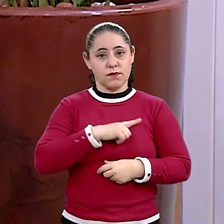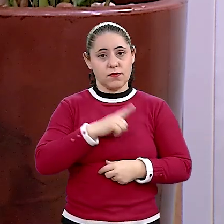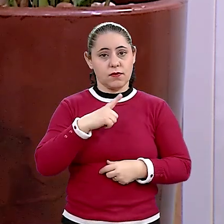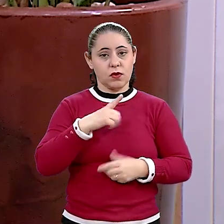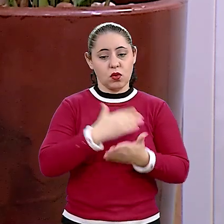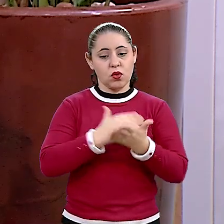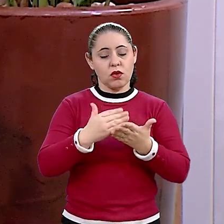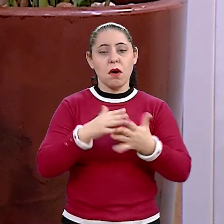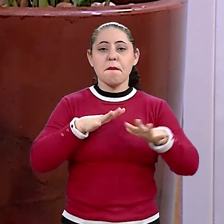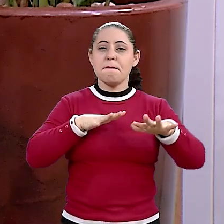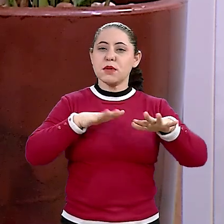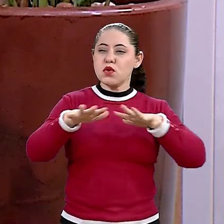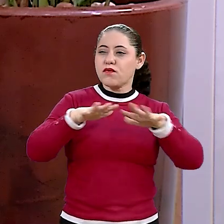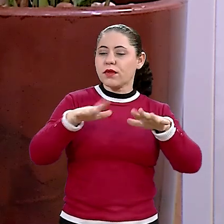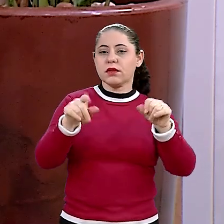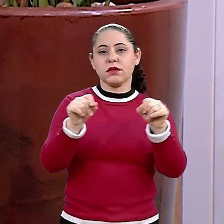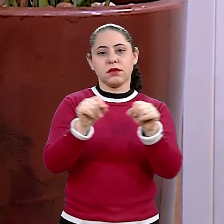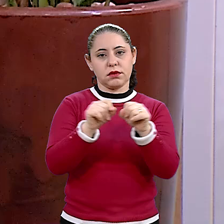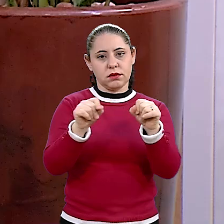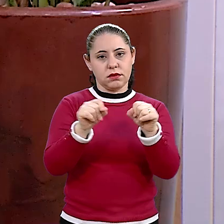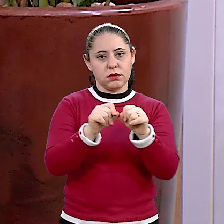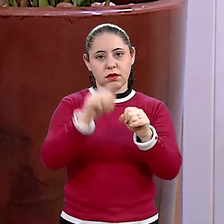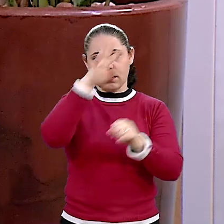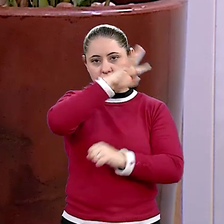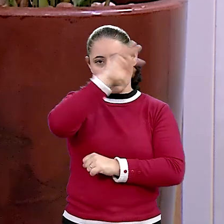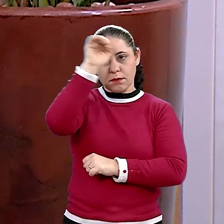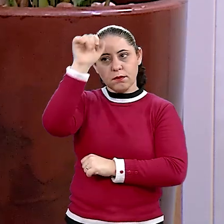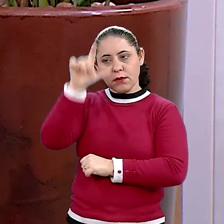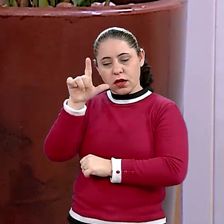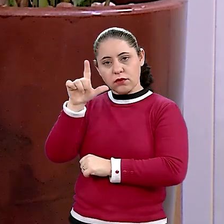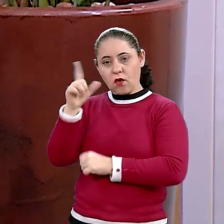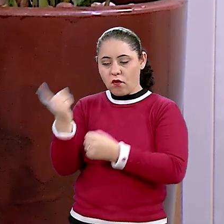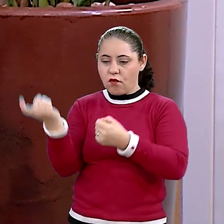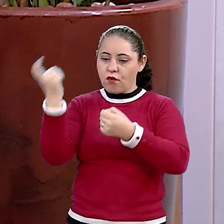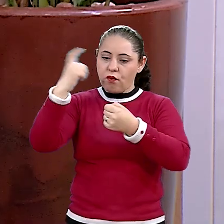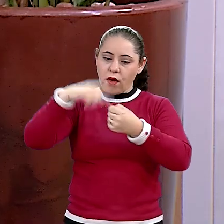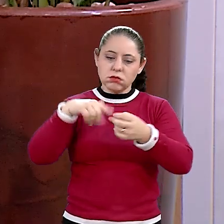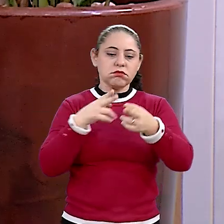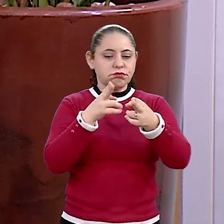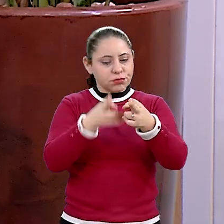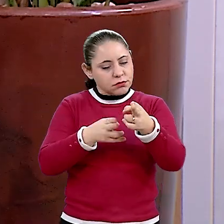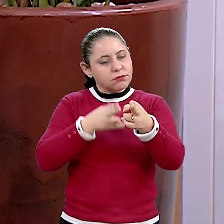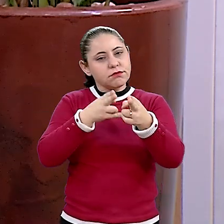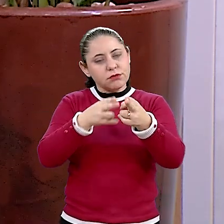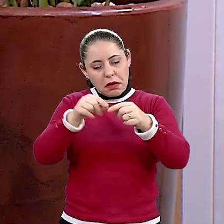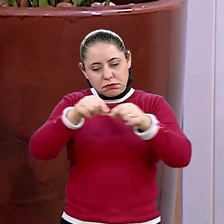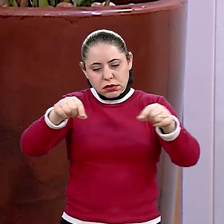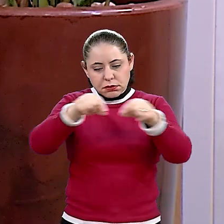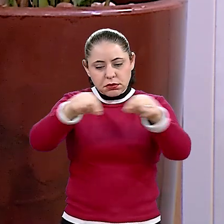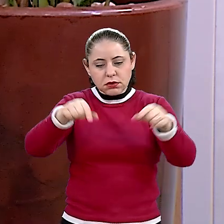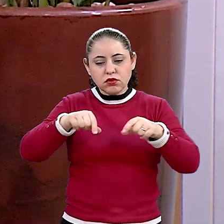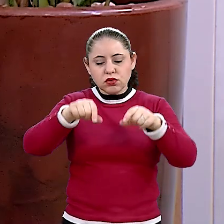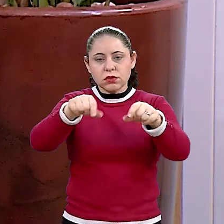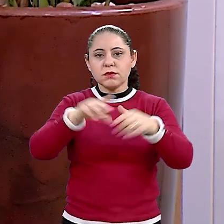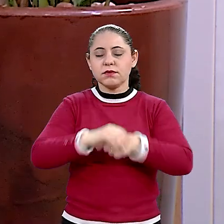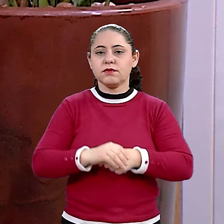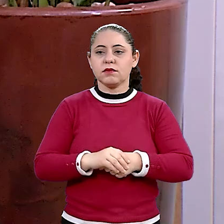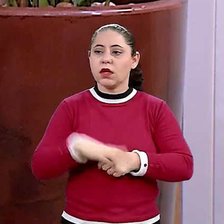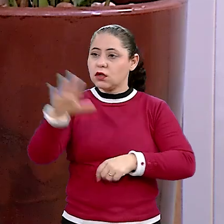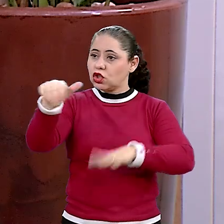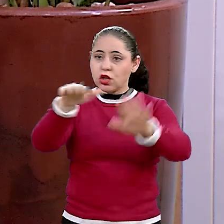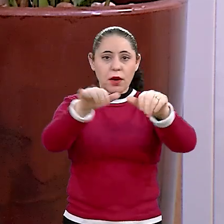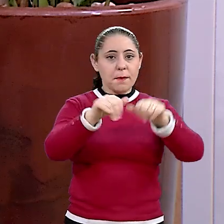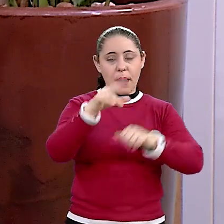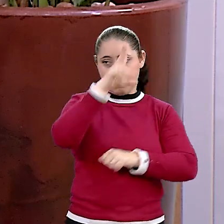Eu lancei um movimento, Mato Grosso do Sul de volta aos trilhos, com o objetivo de mobilizar todos os prefeitos por